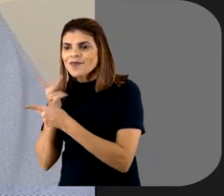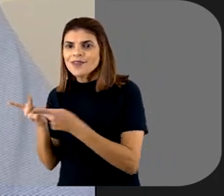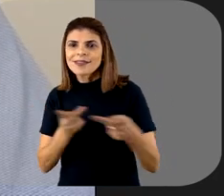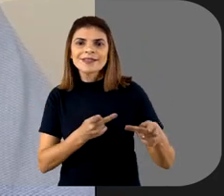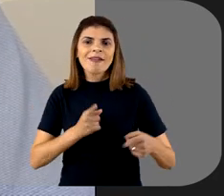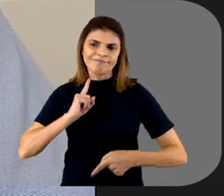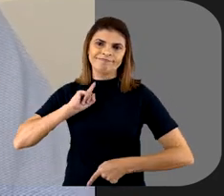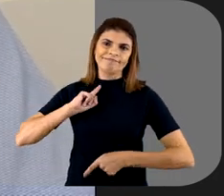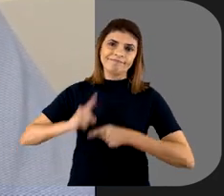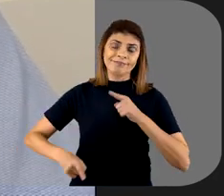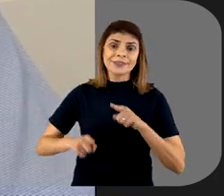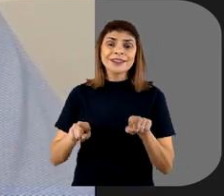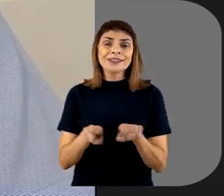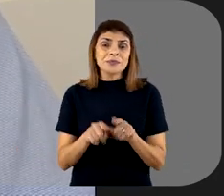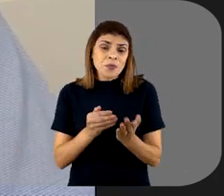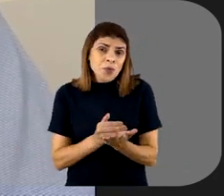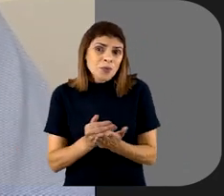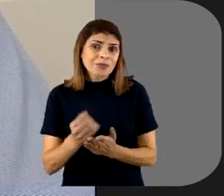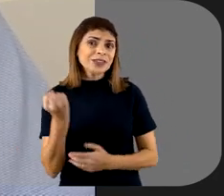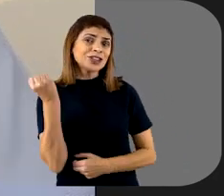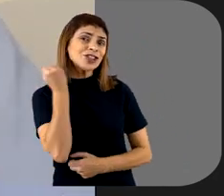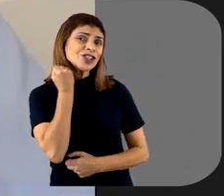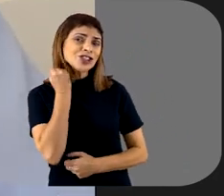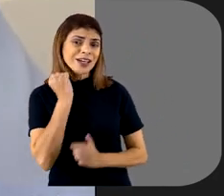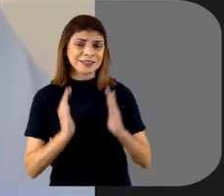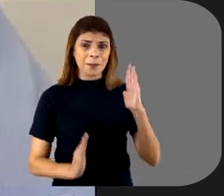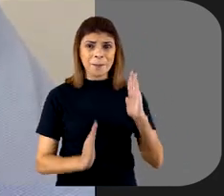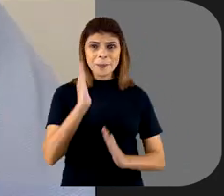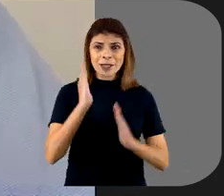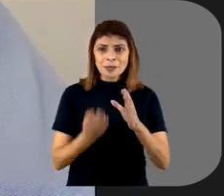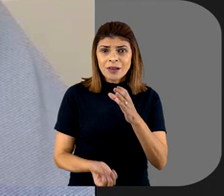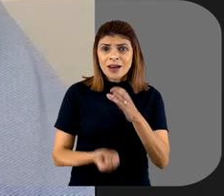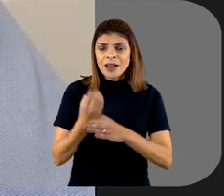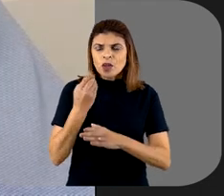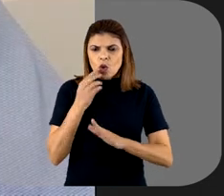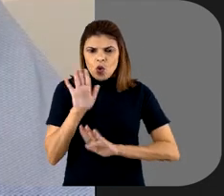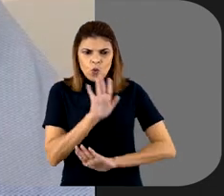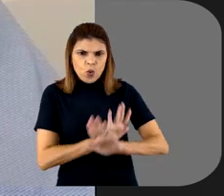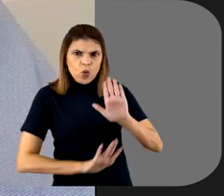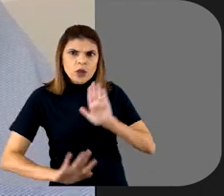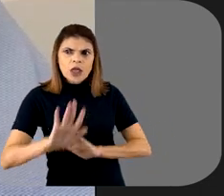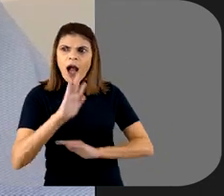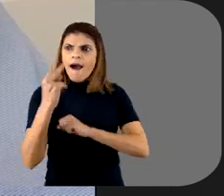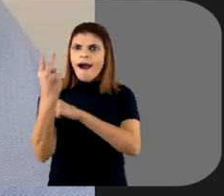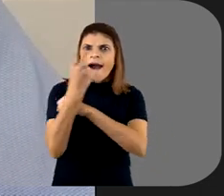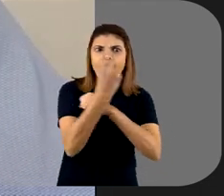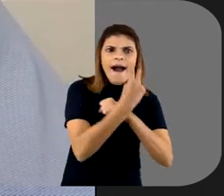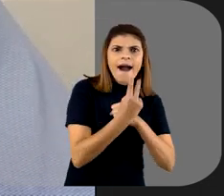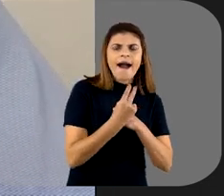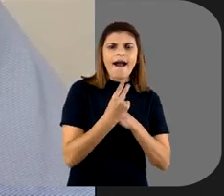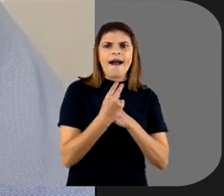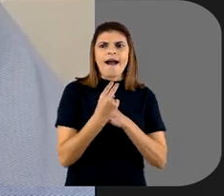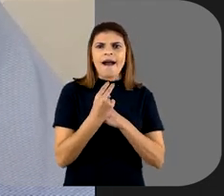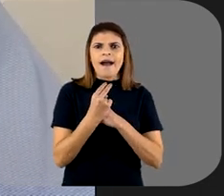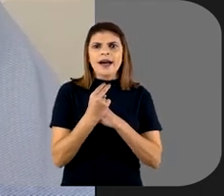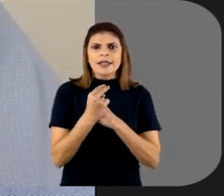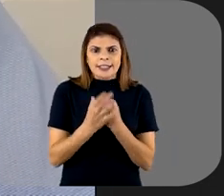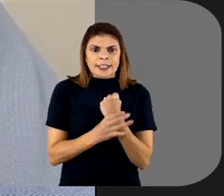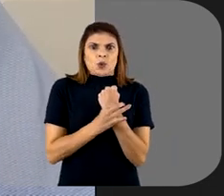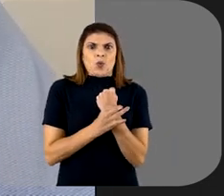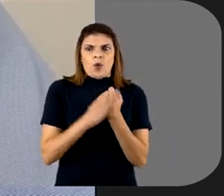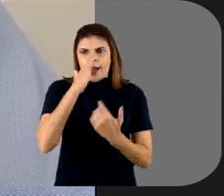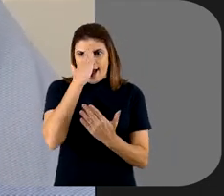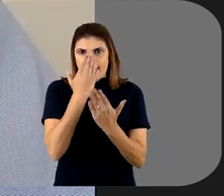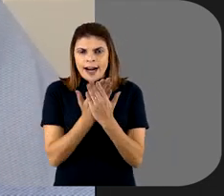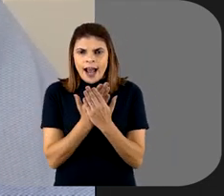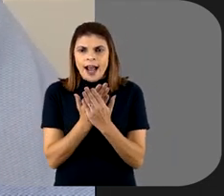desse estresse inicial que acompanhou todo esse período de implementação de cuidados, medidas de